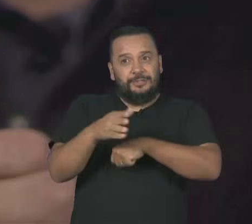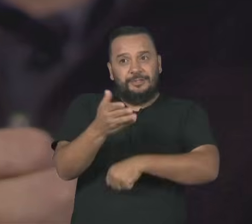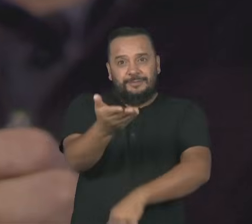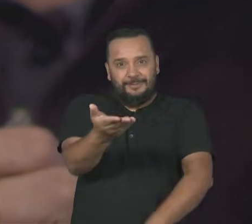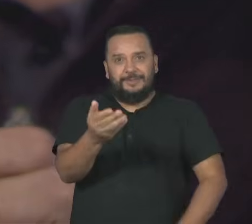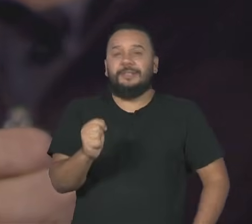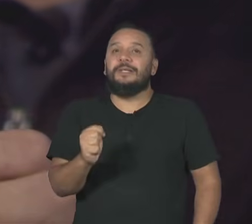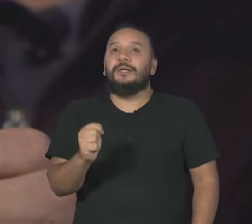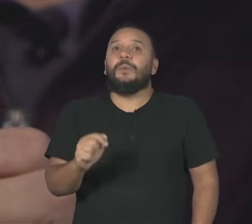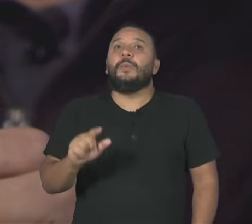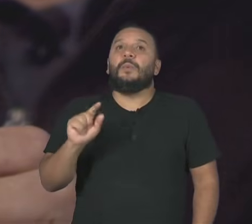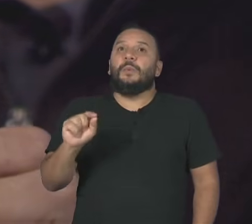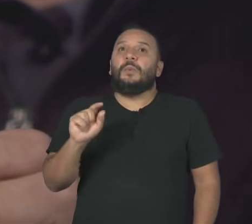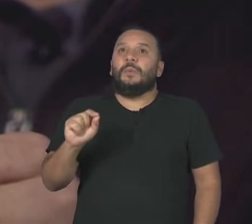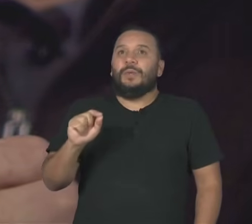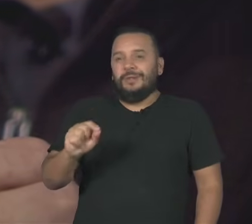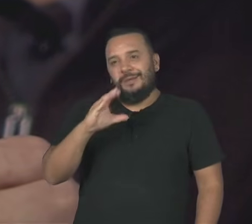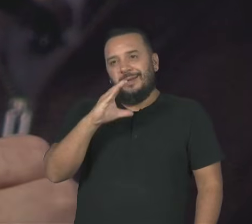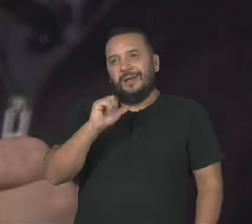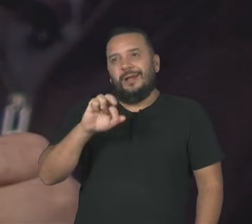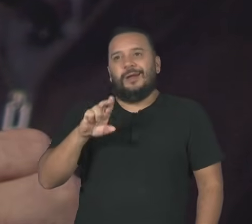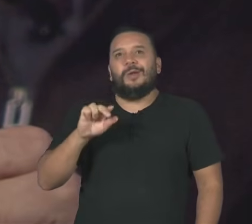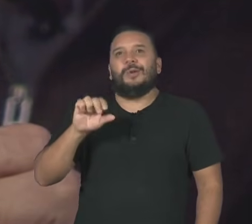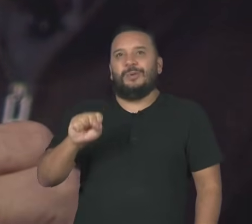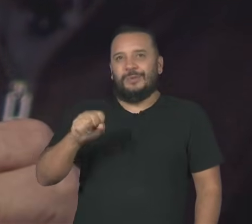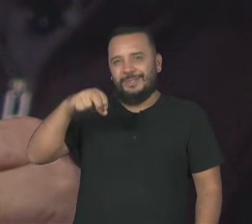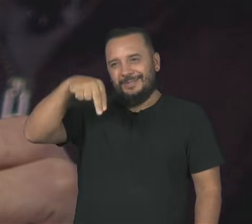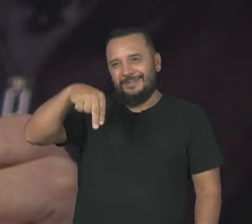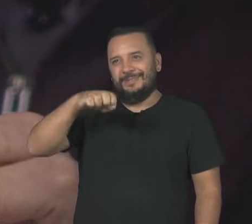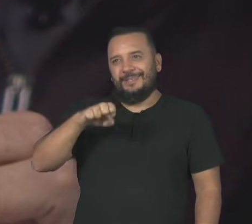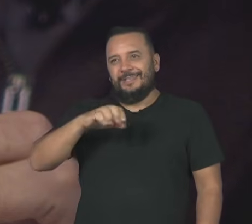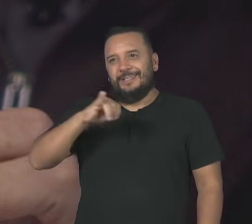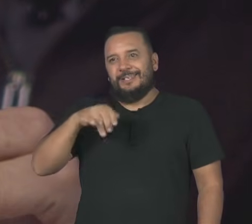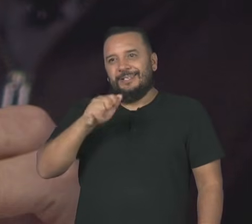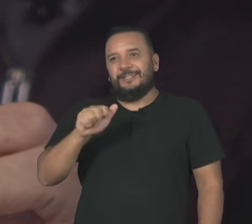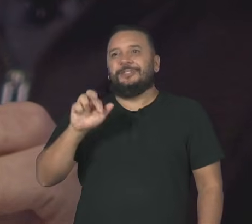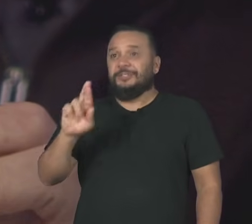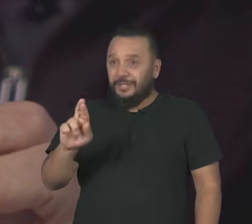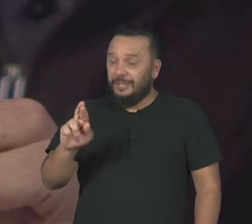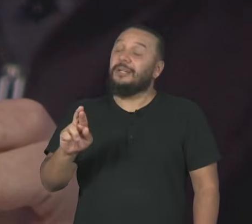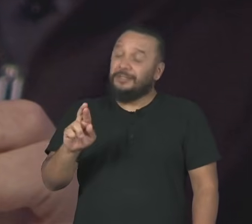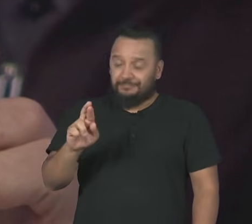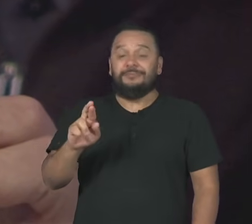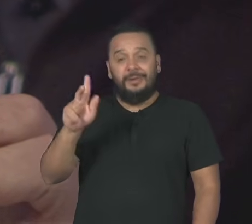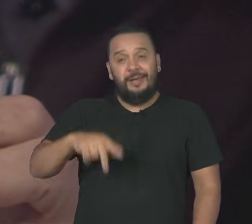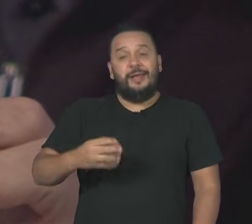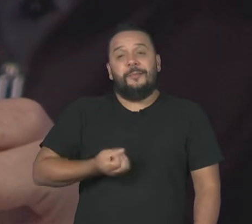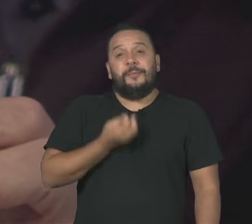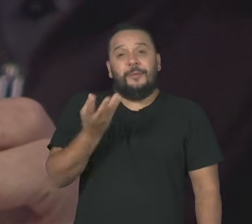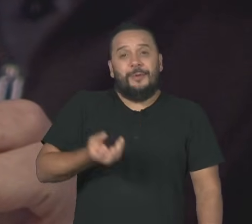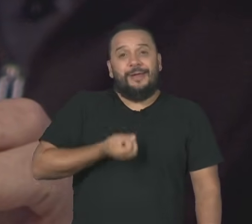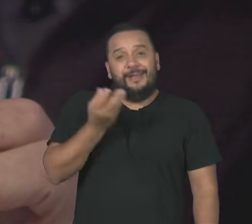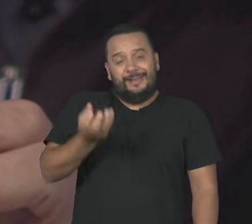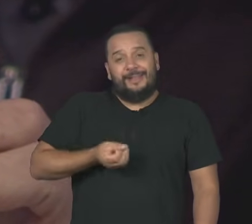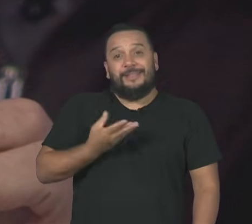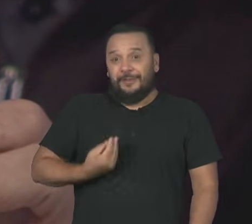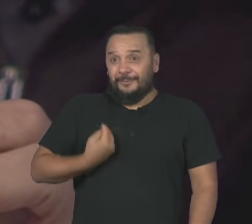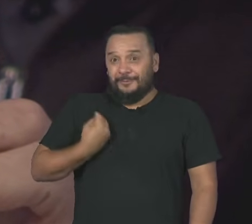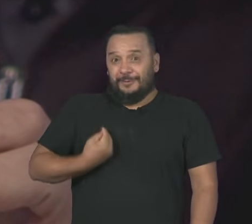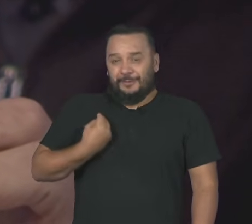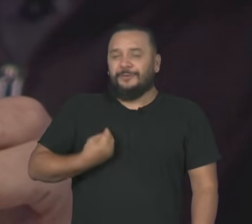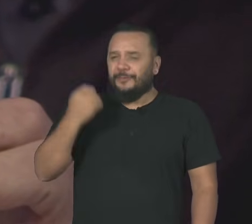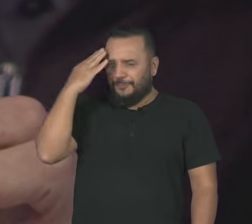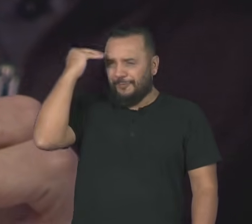aqui do Carlos Nejar, que é um dos nossos maiores poetas vivos. Nejar, que é